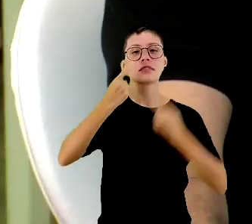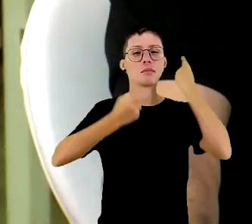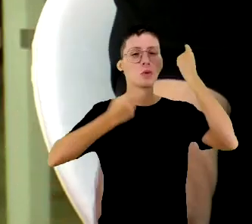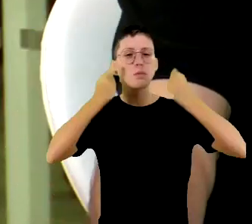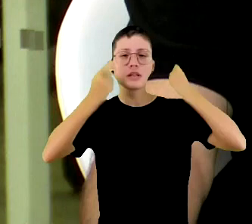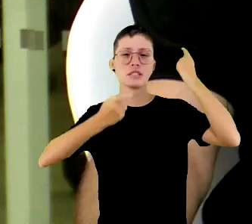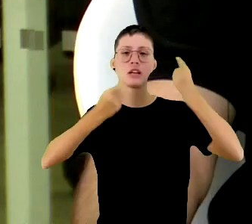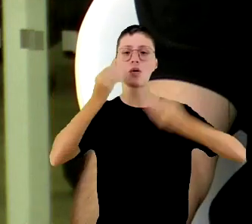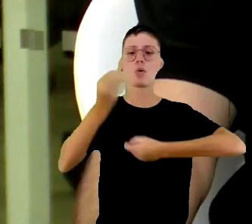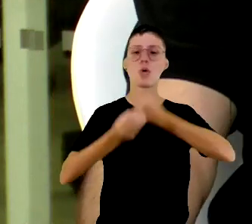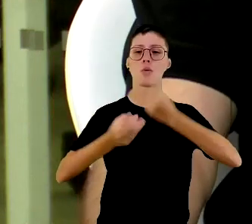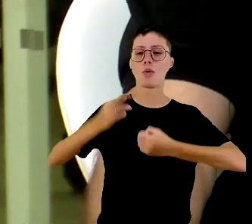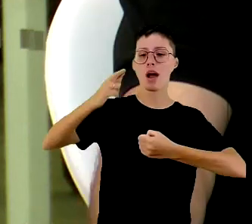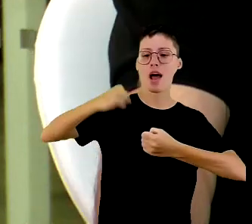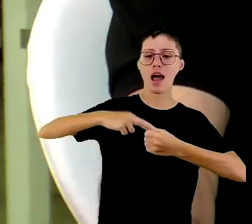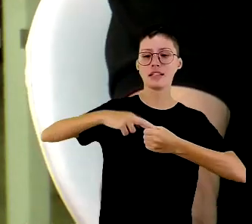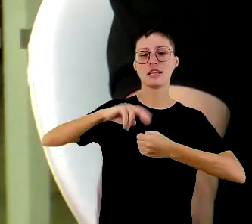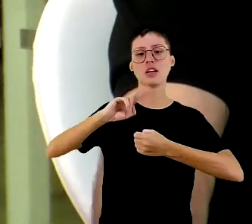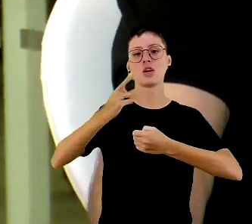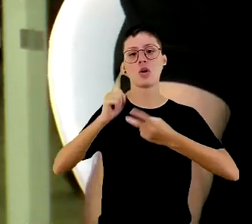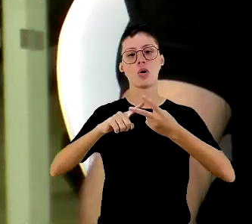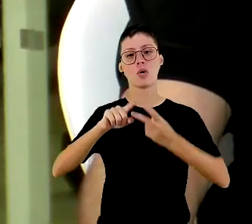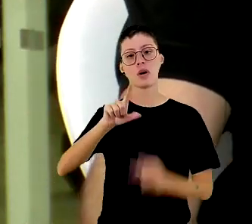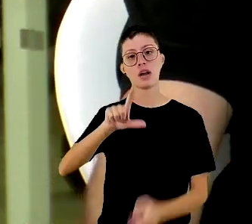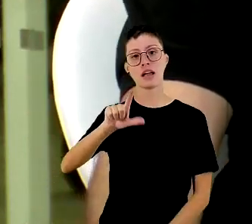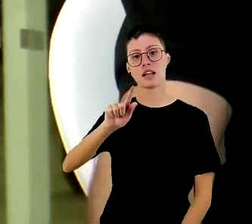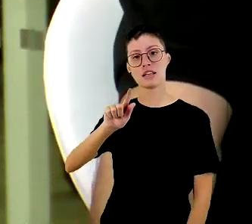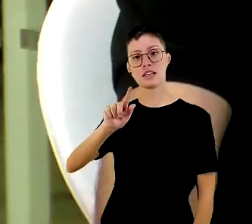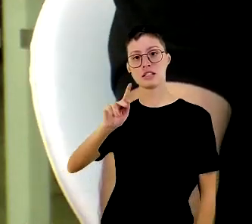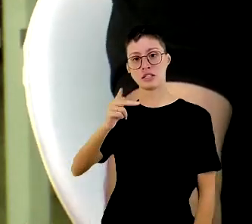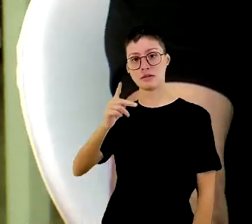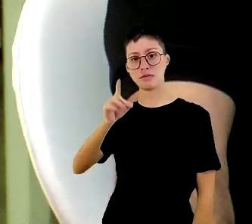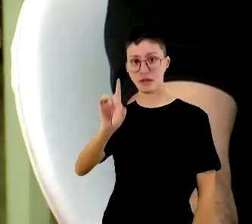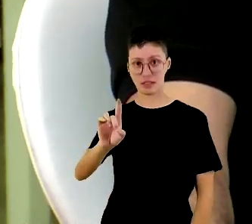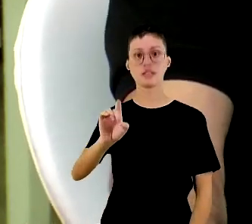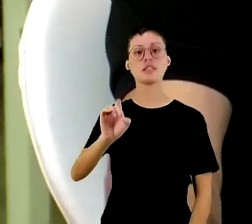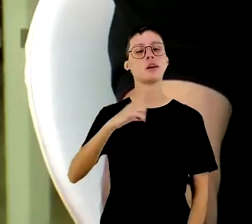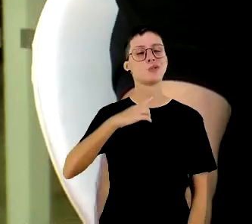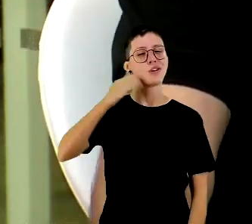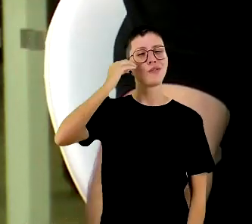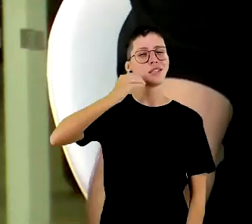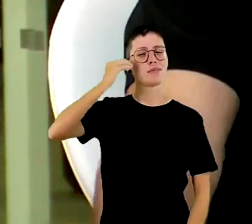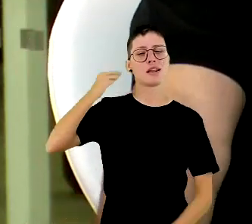Raizen com o LGPD, né? Eu tive uma experiência agora super